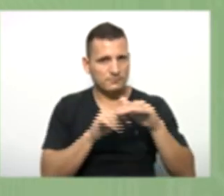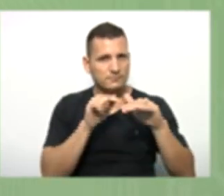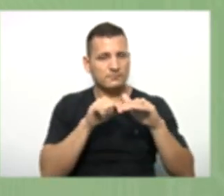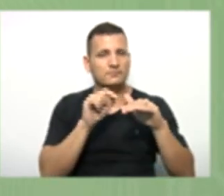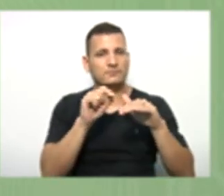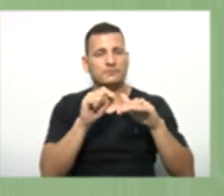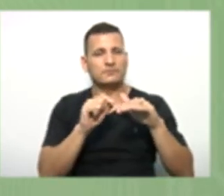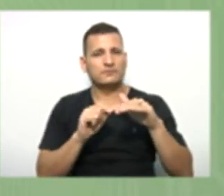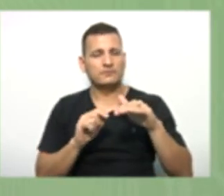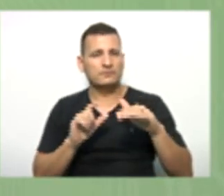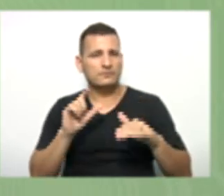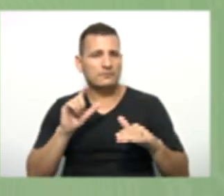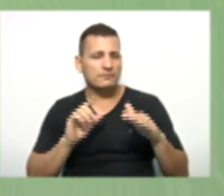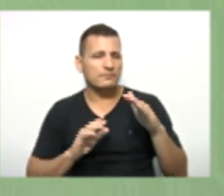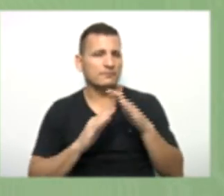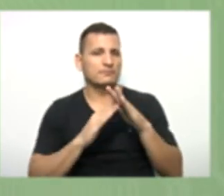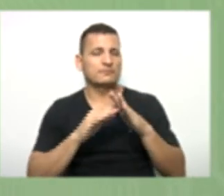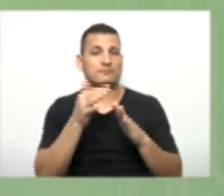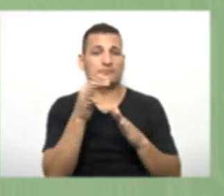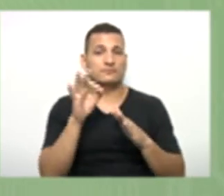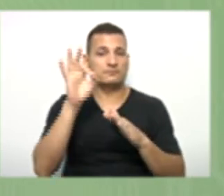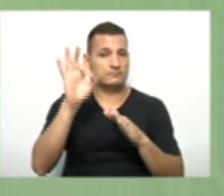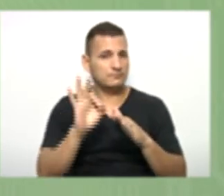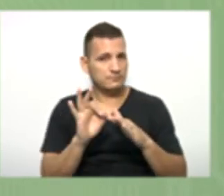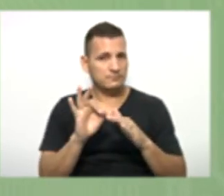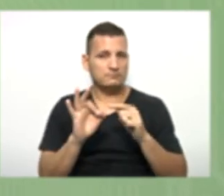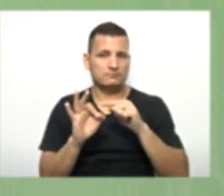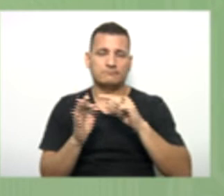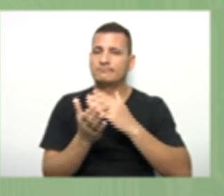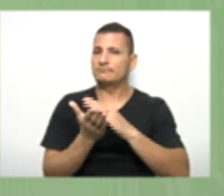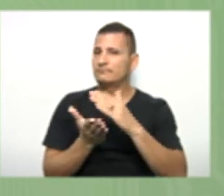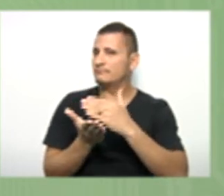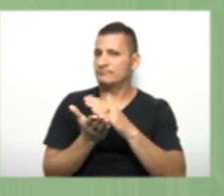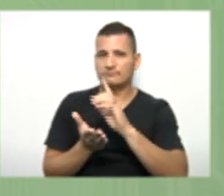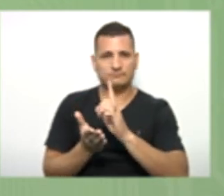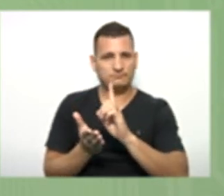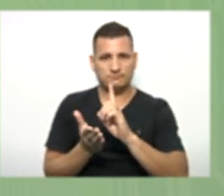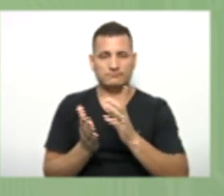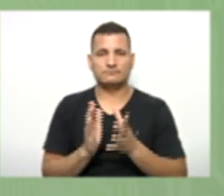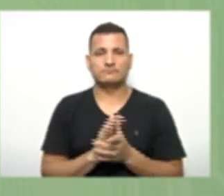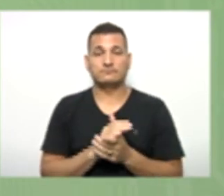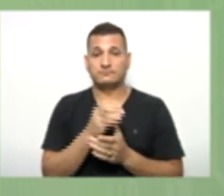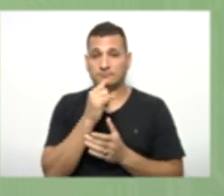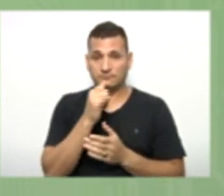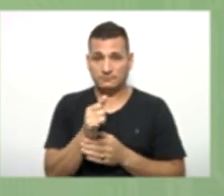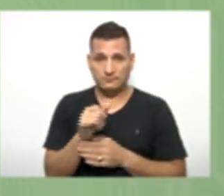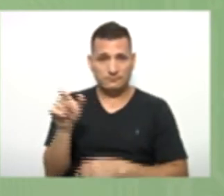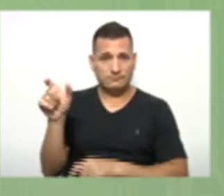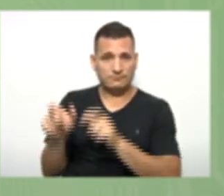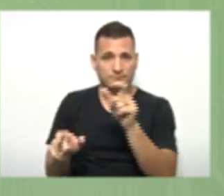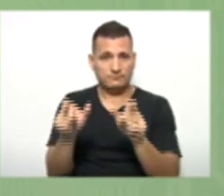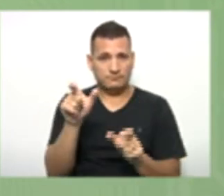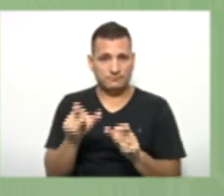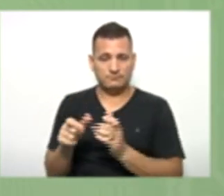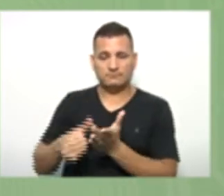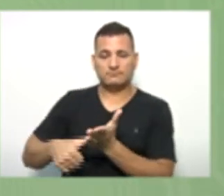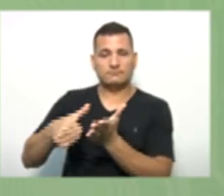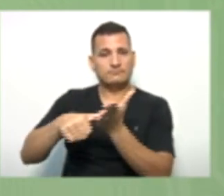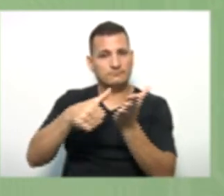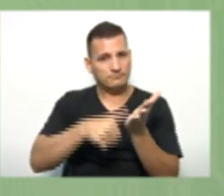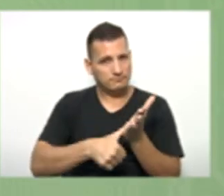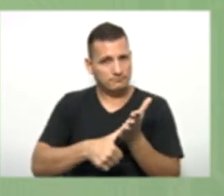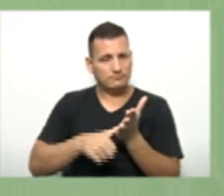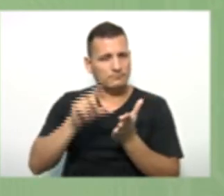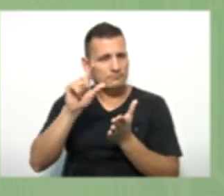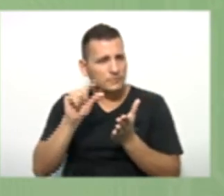no máximo 10%. Nada disso. Se os cooperados, né, o mínimo